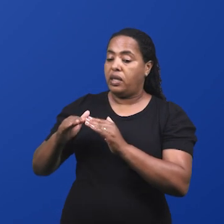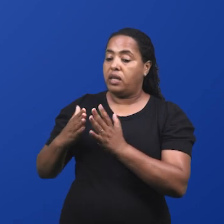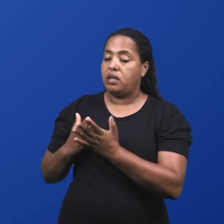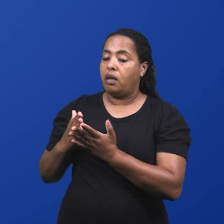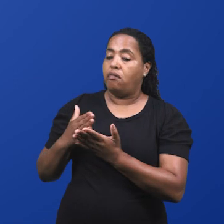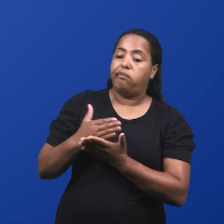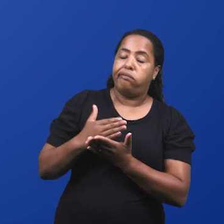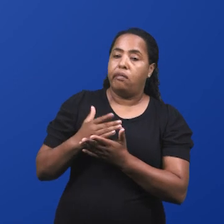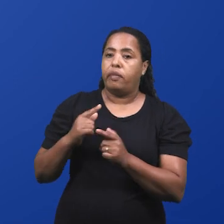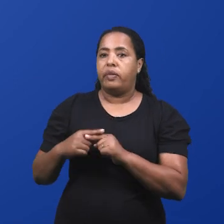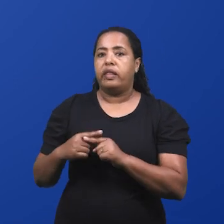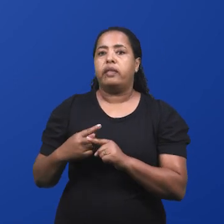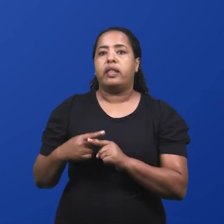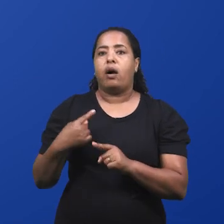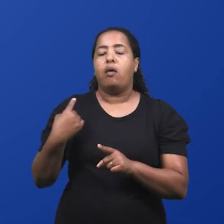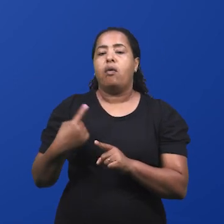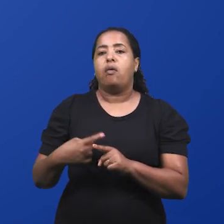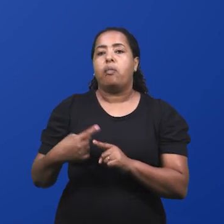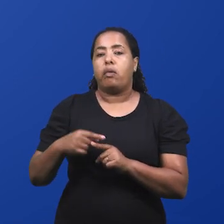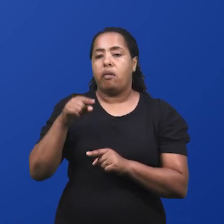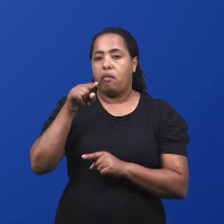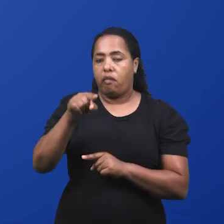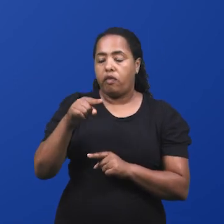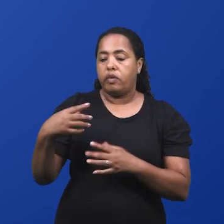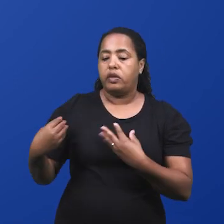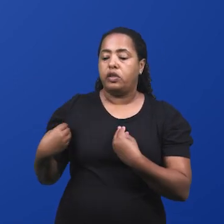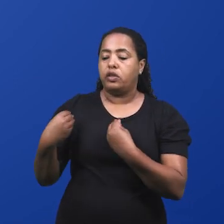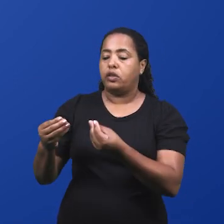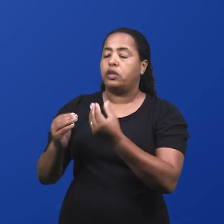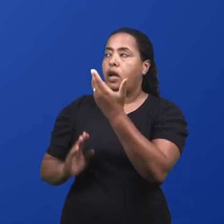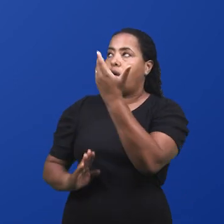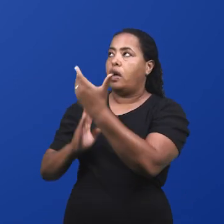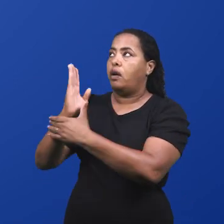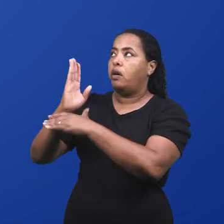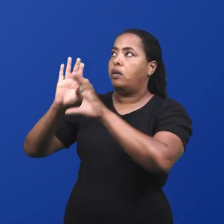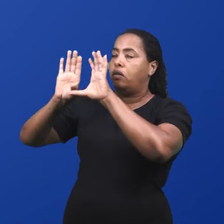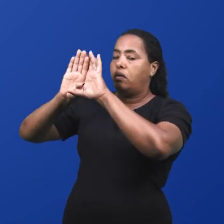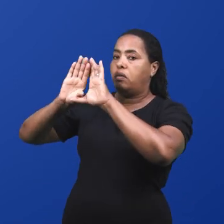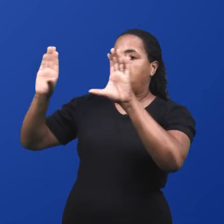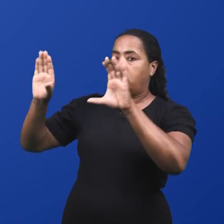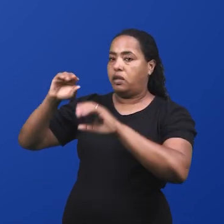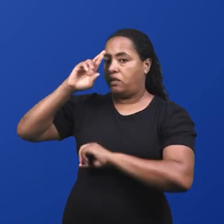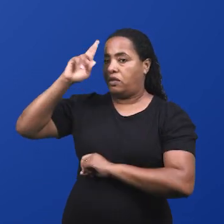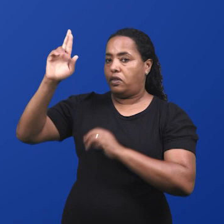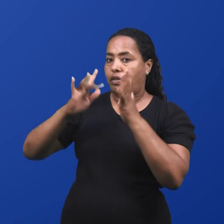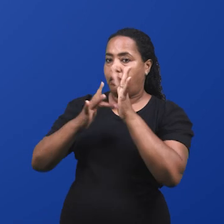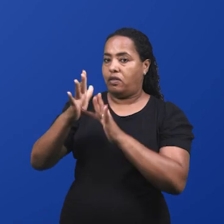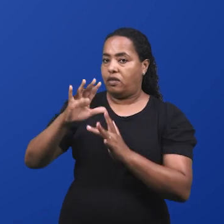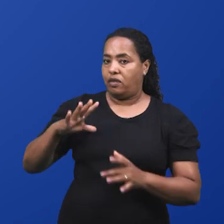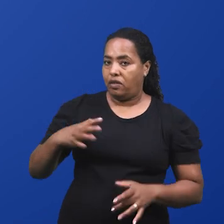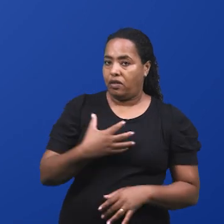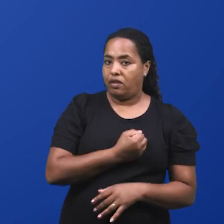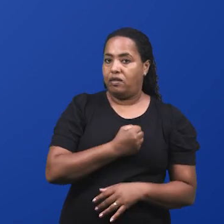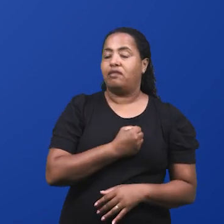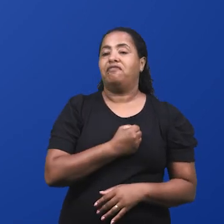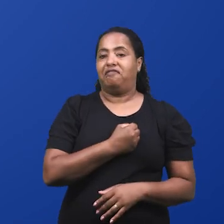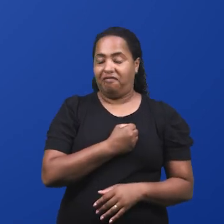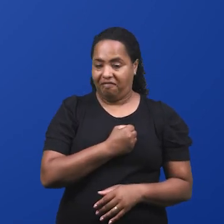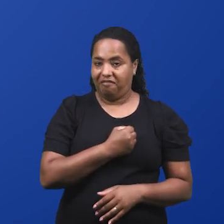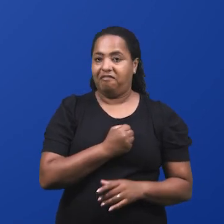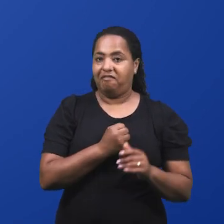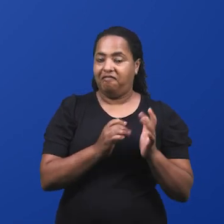tropeçareis, porque assim vos será amplamente concedida a entrada no reino eterno de nosso Senhor e Salvador Jesus Cristo.